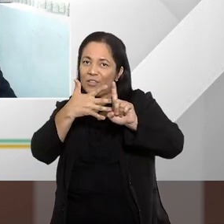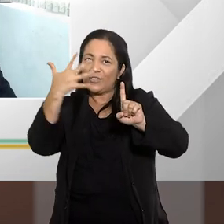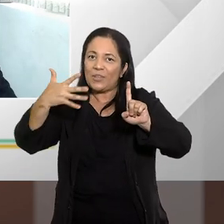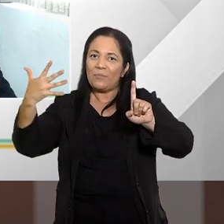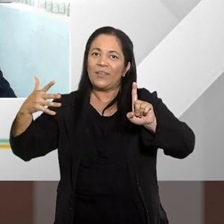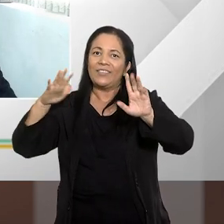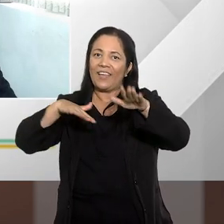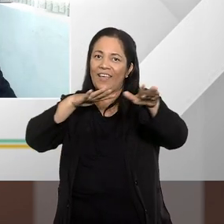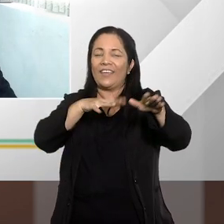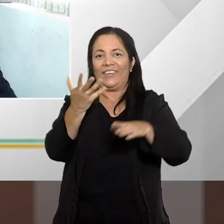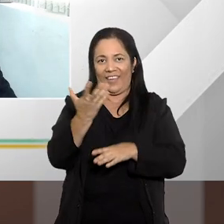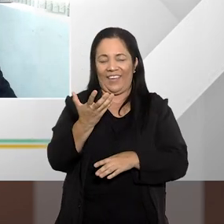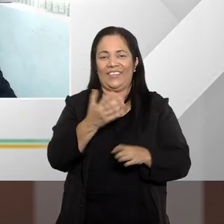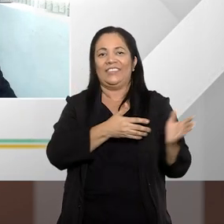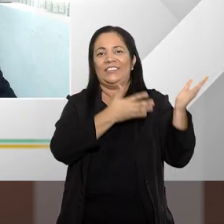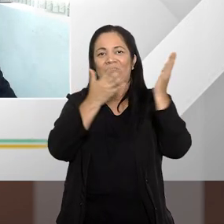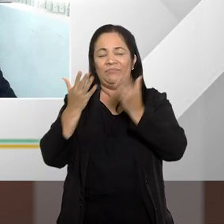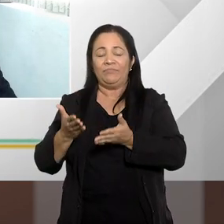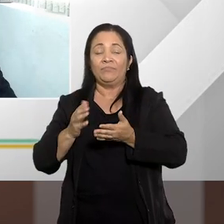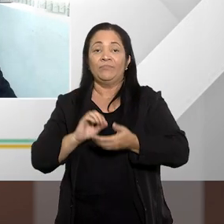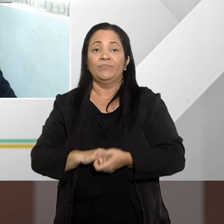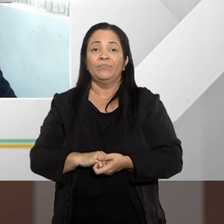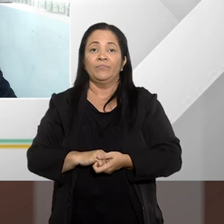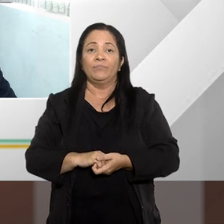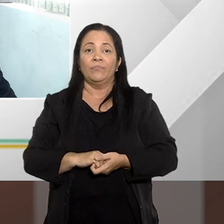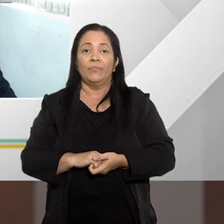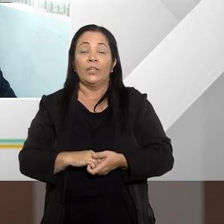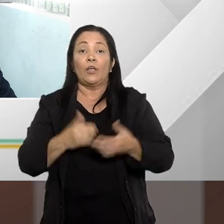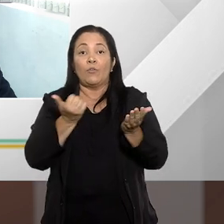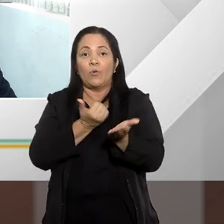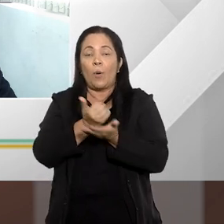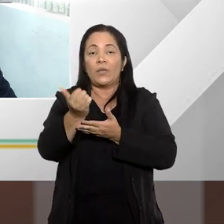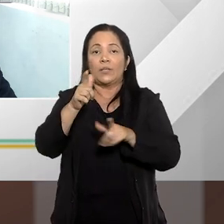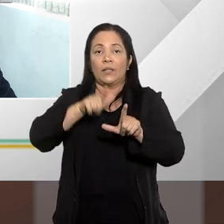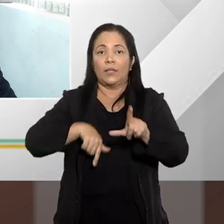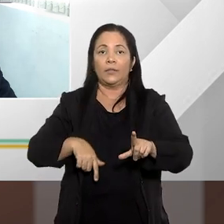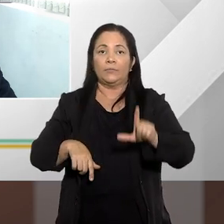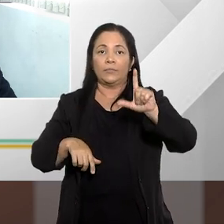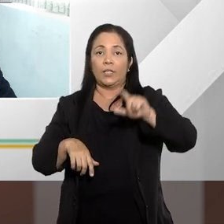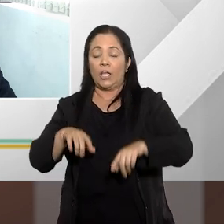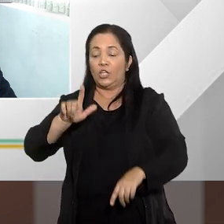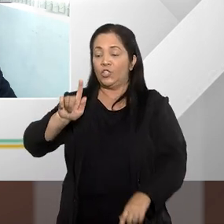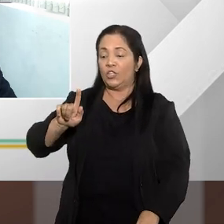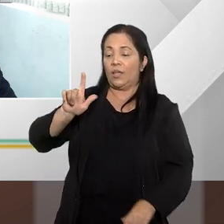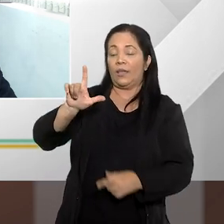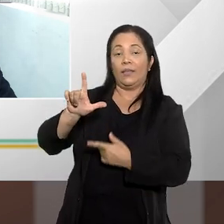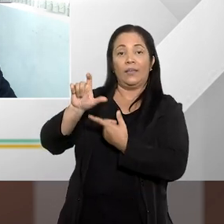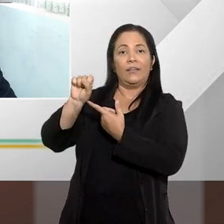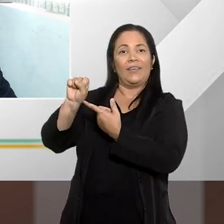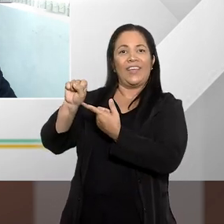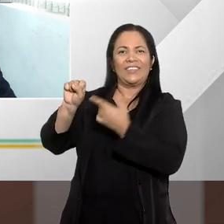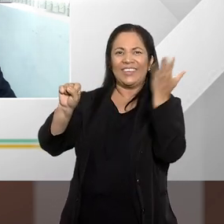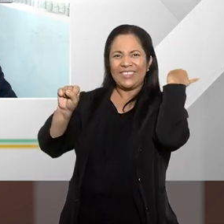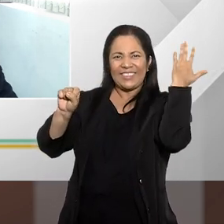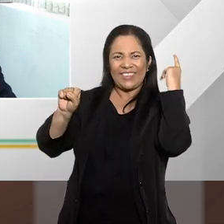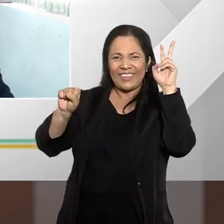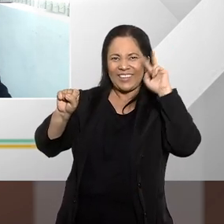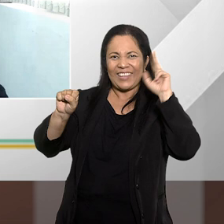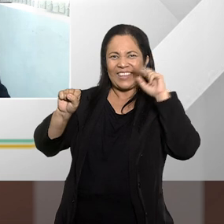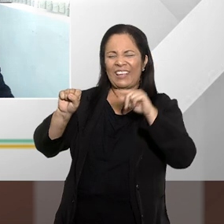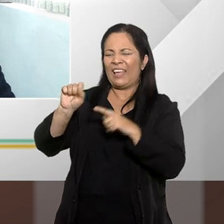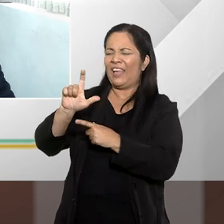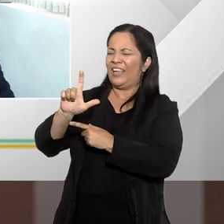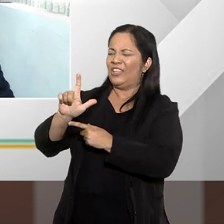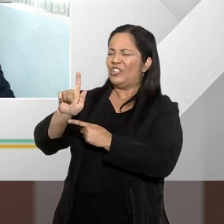Janaína, começamos com com essas letras, né? GLS, público GLS, antigamente a gente falava assim, essas